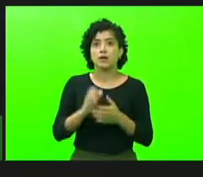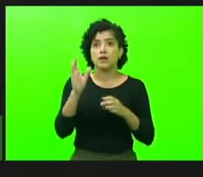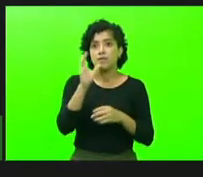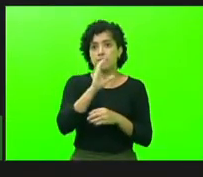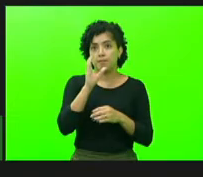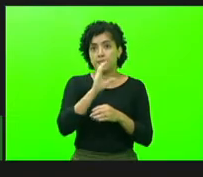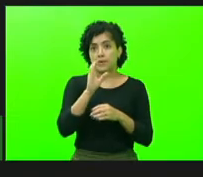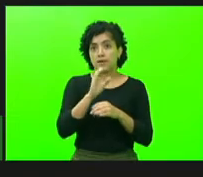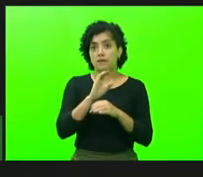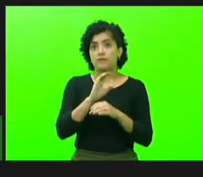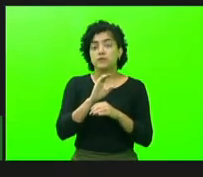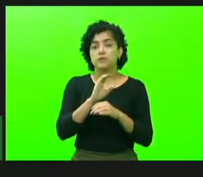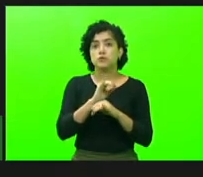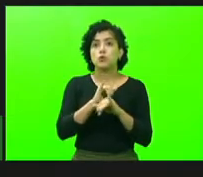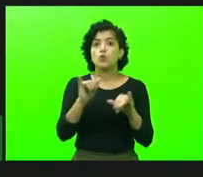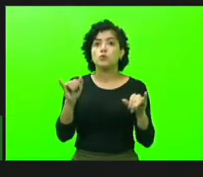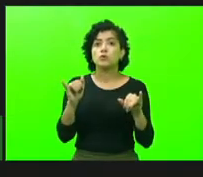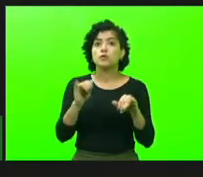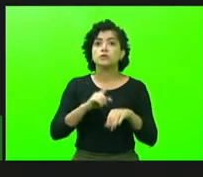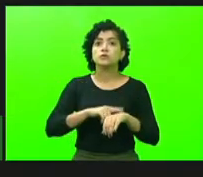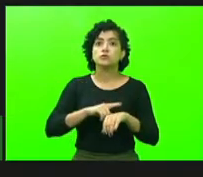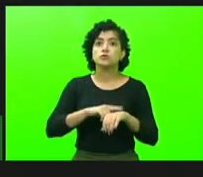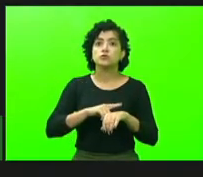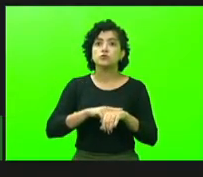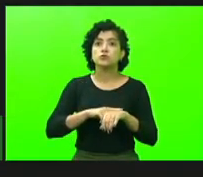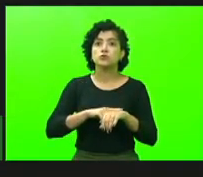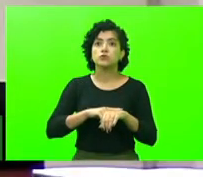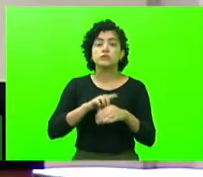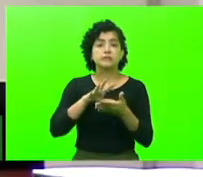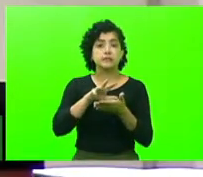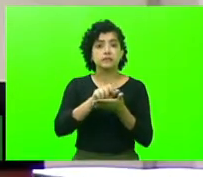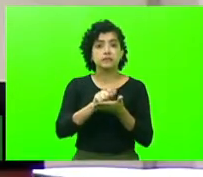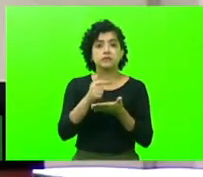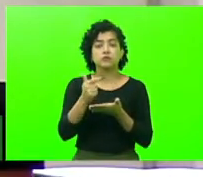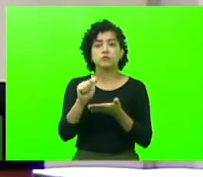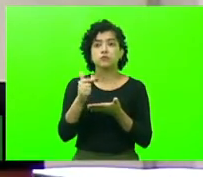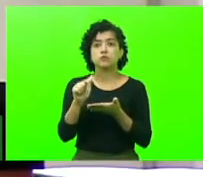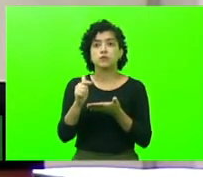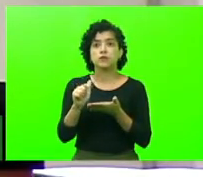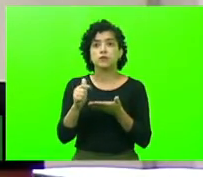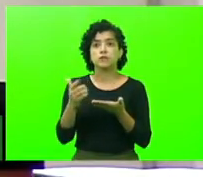comunicações, até o momento, sem oradores inscritos.